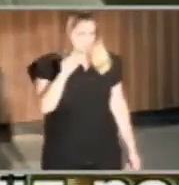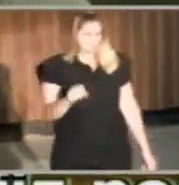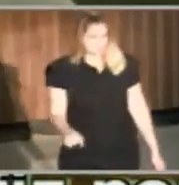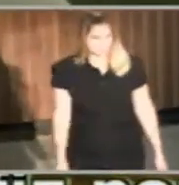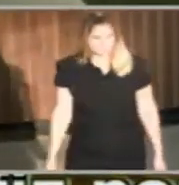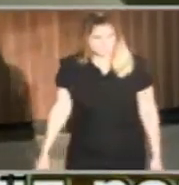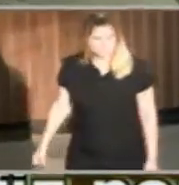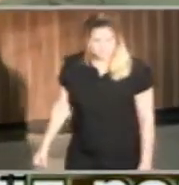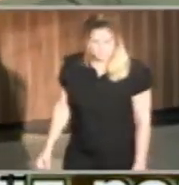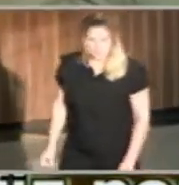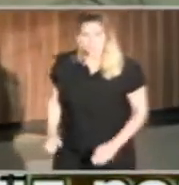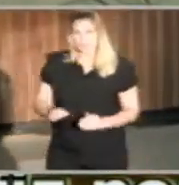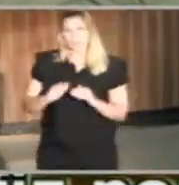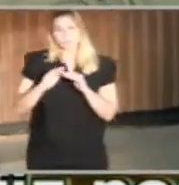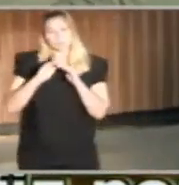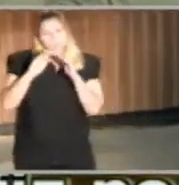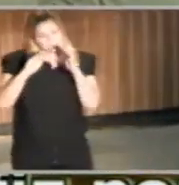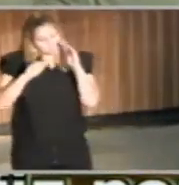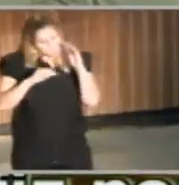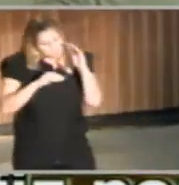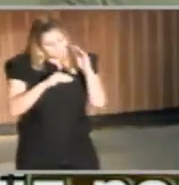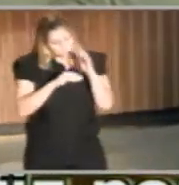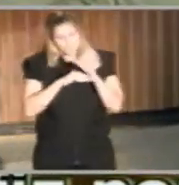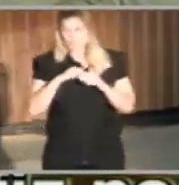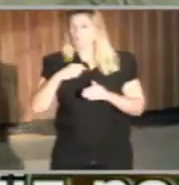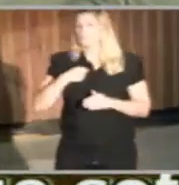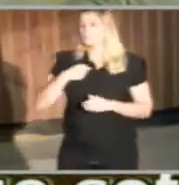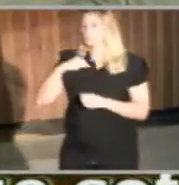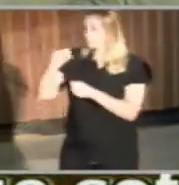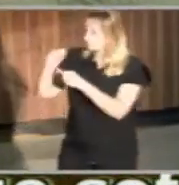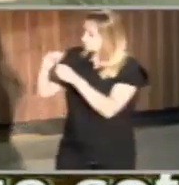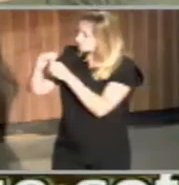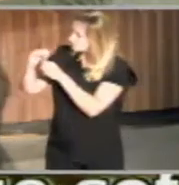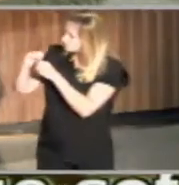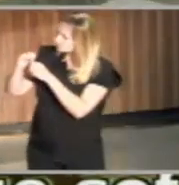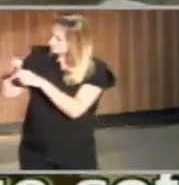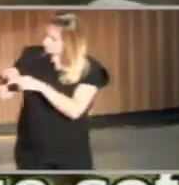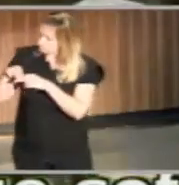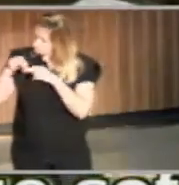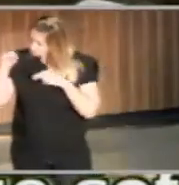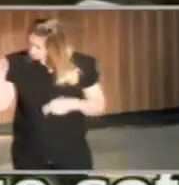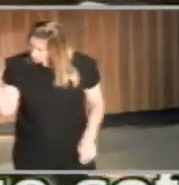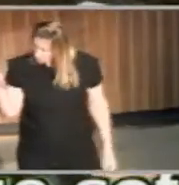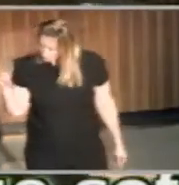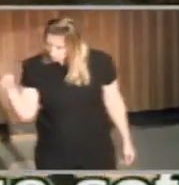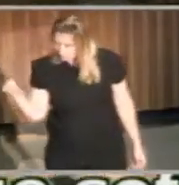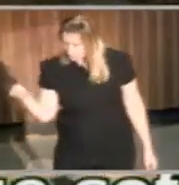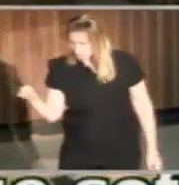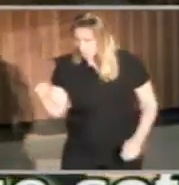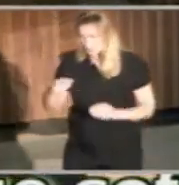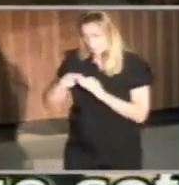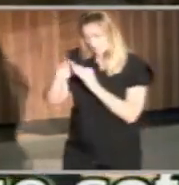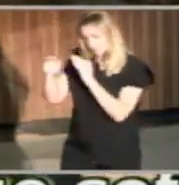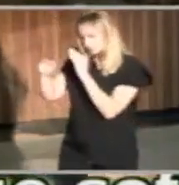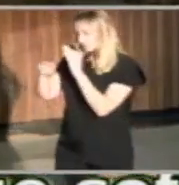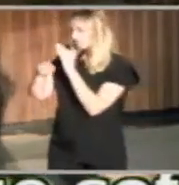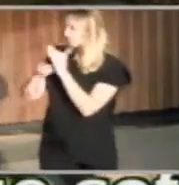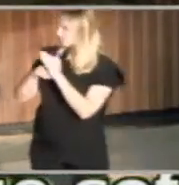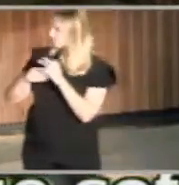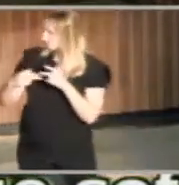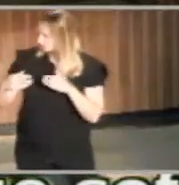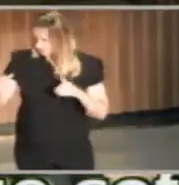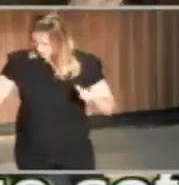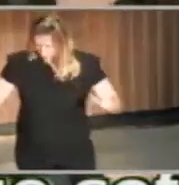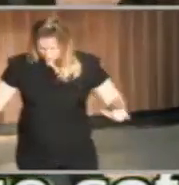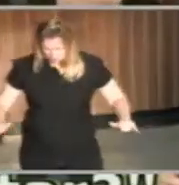escutar o que eu fiz por ti, tudo que